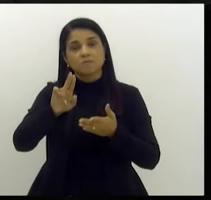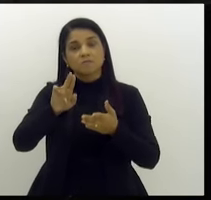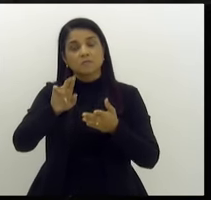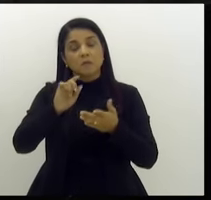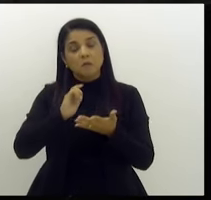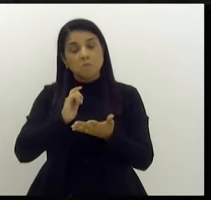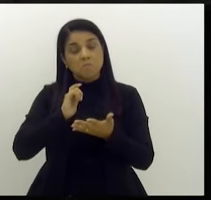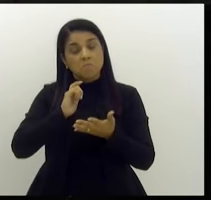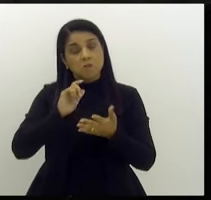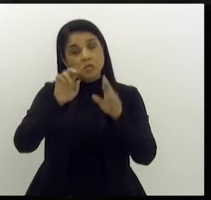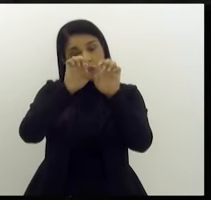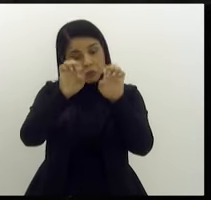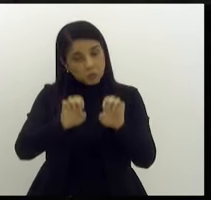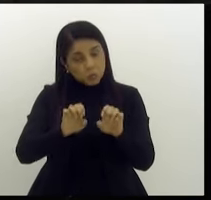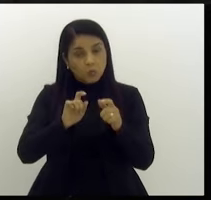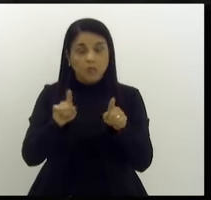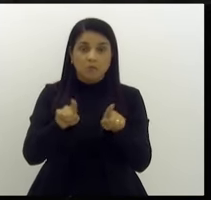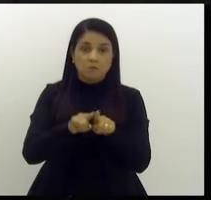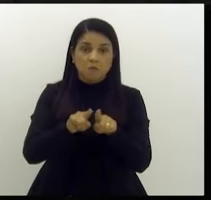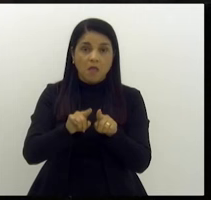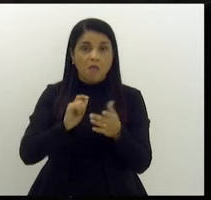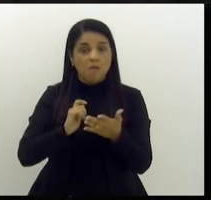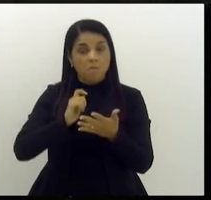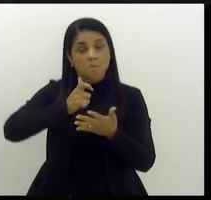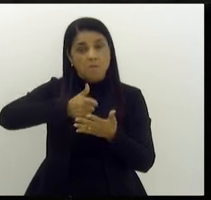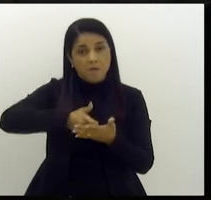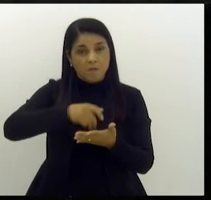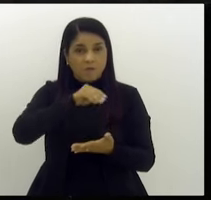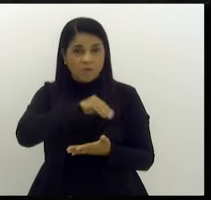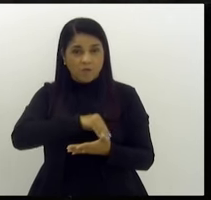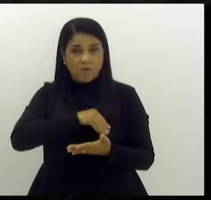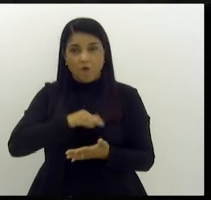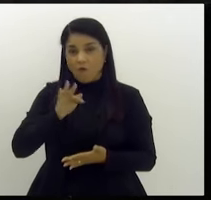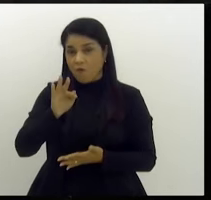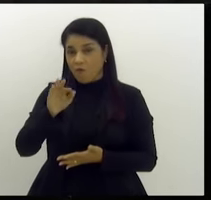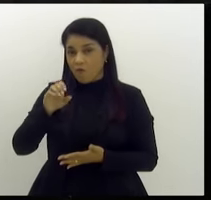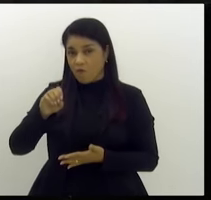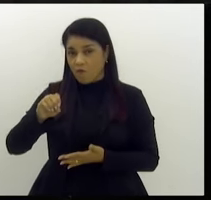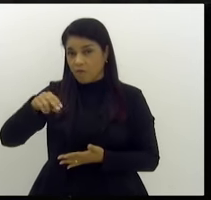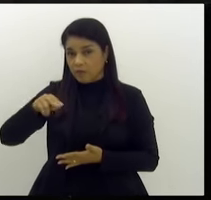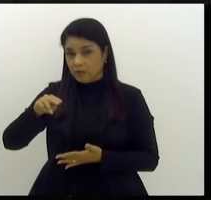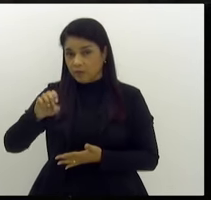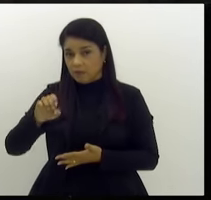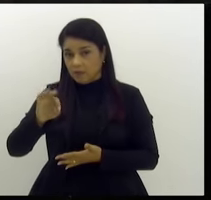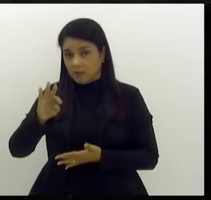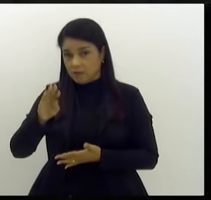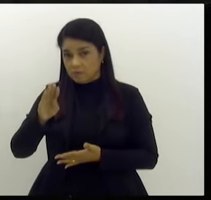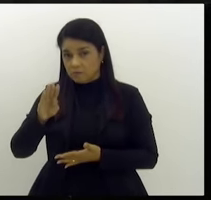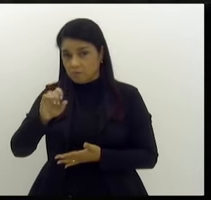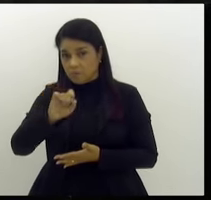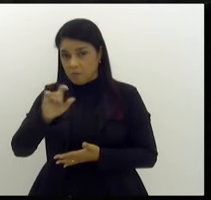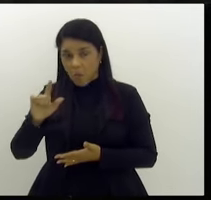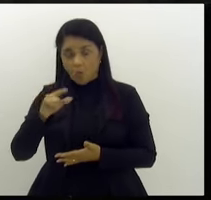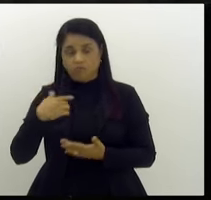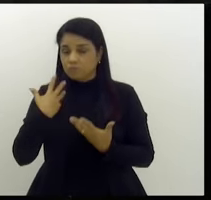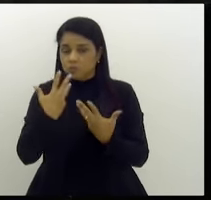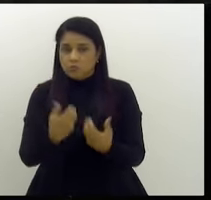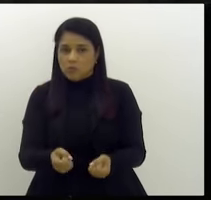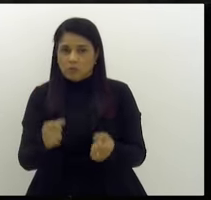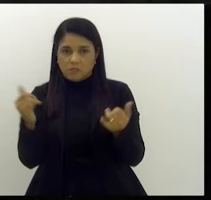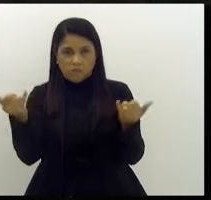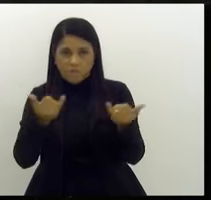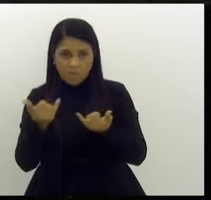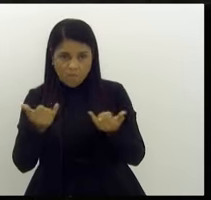de pessoal quando a gente fala do funes bom e dos funesbom é inadmissível essa informação